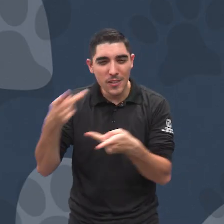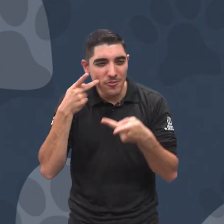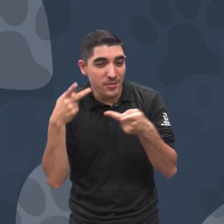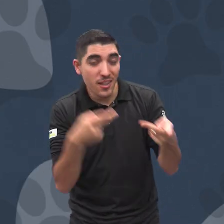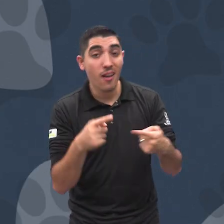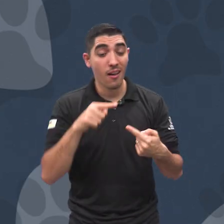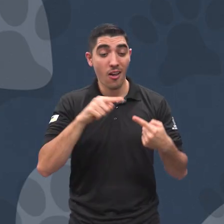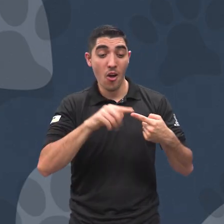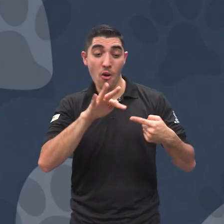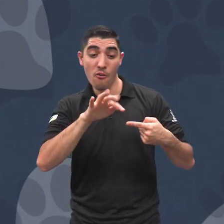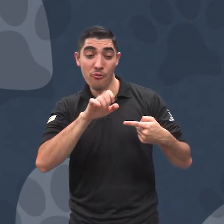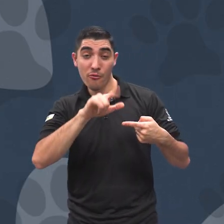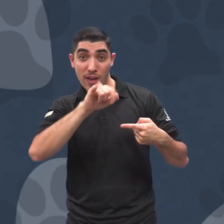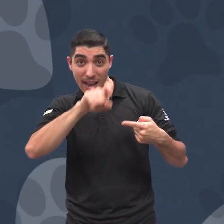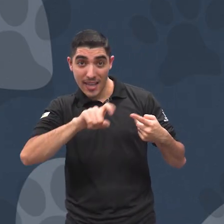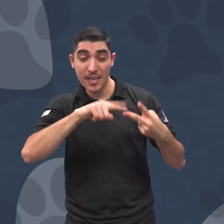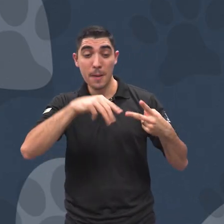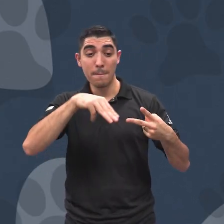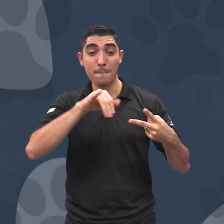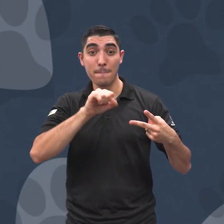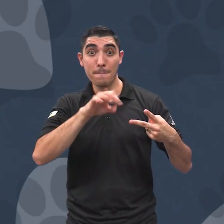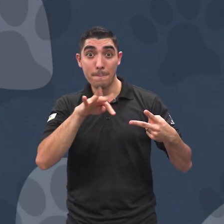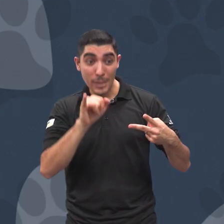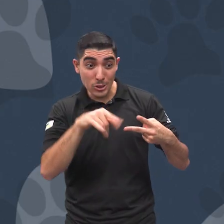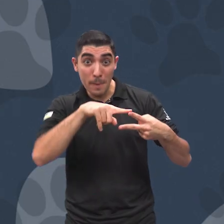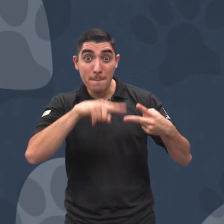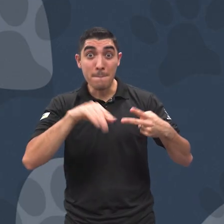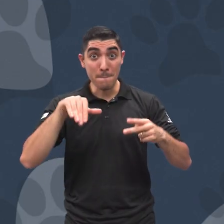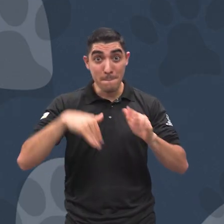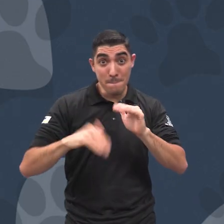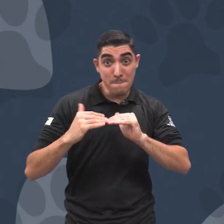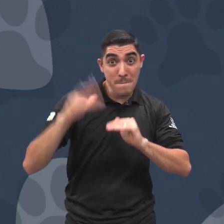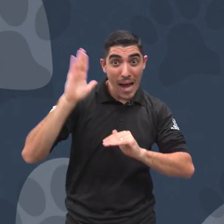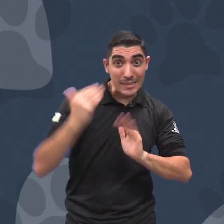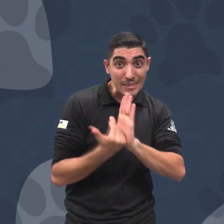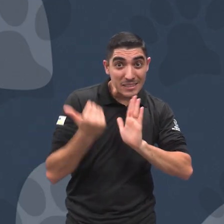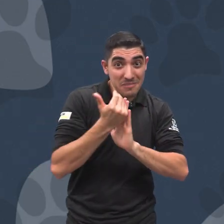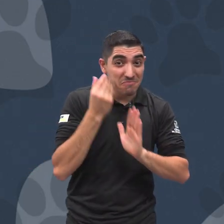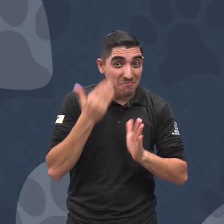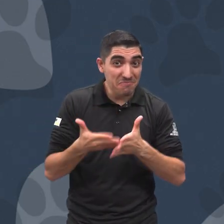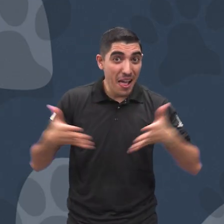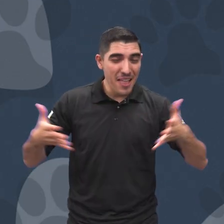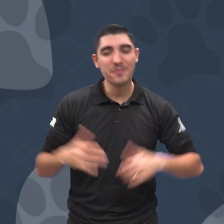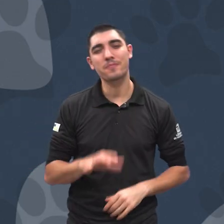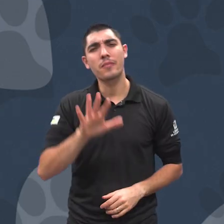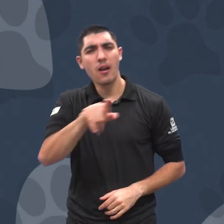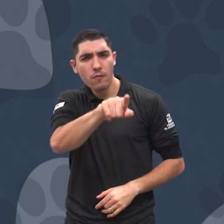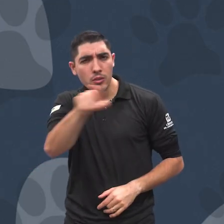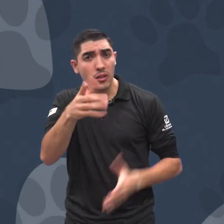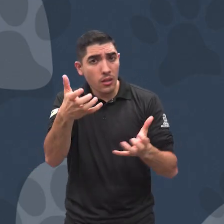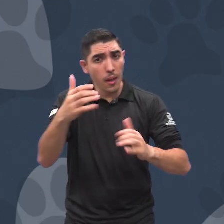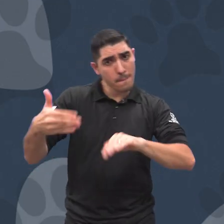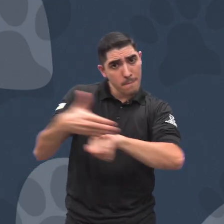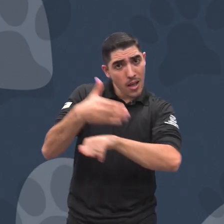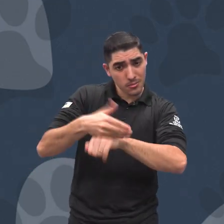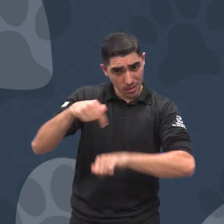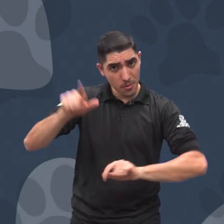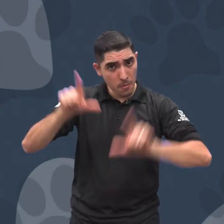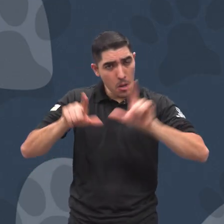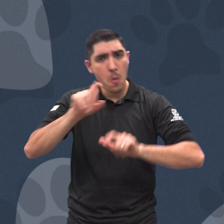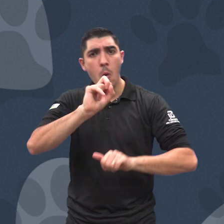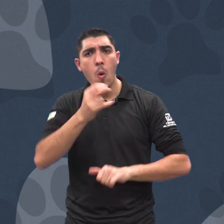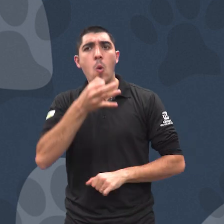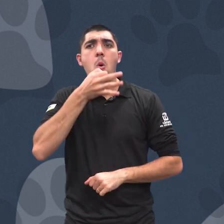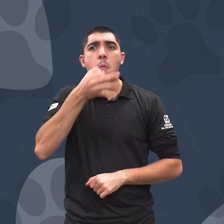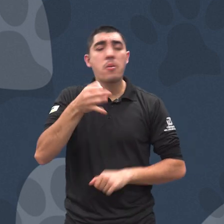visita e conferir se o Félix e a Misty não cresceram ainda mais, né? E você que está assistindo, ó, se você quiser também participar aqui do